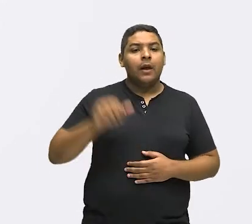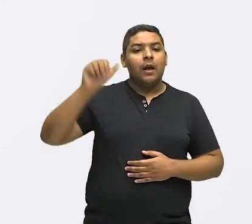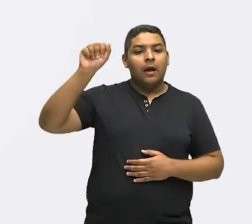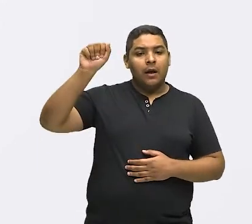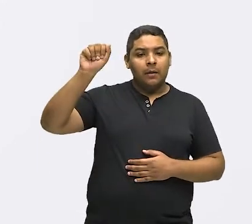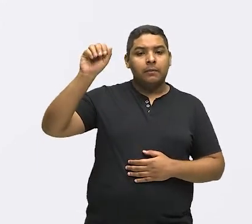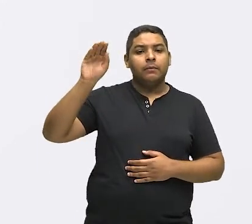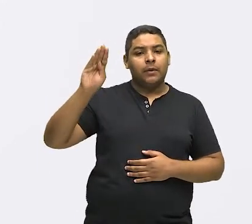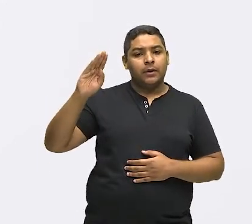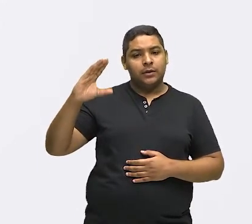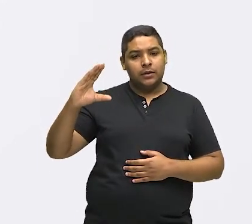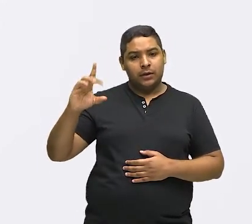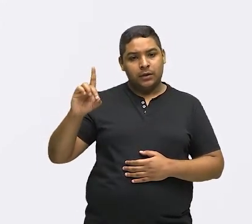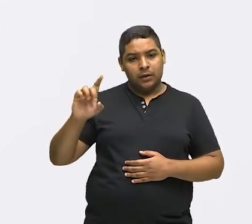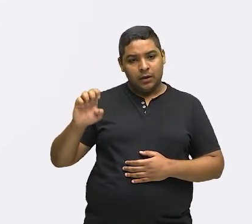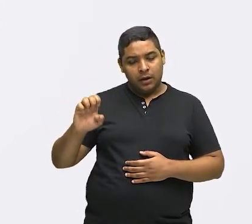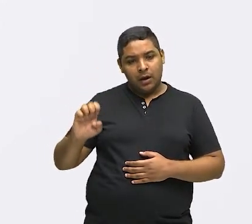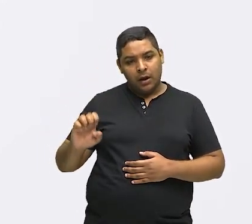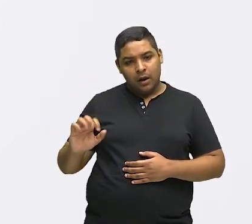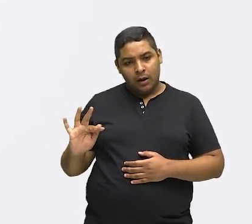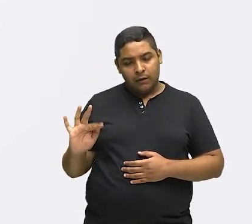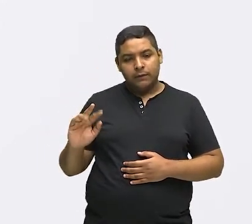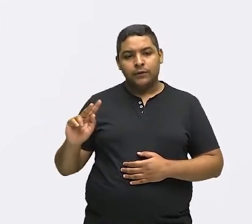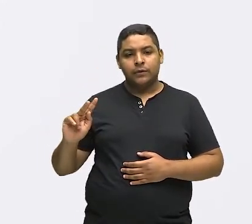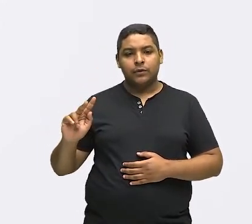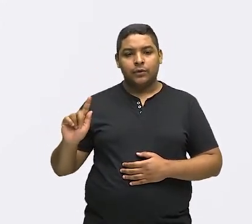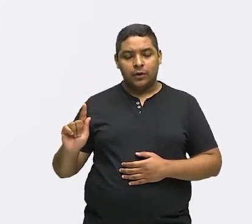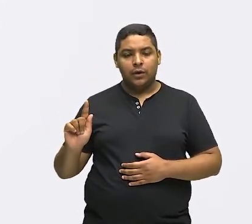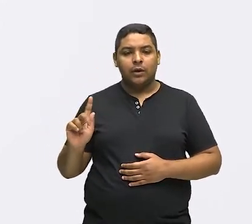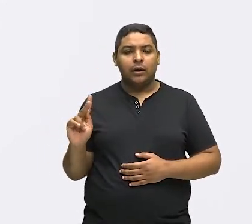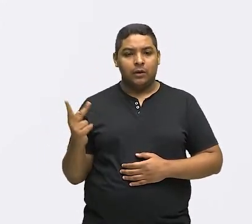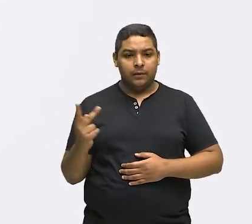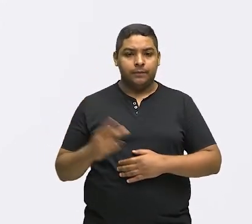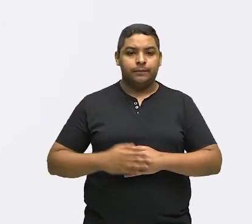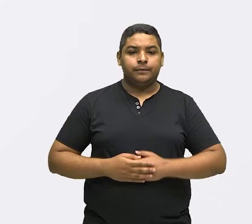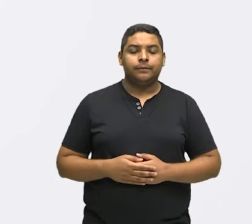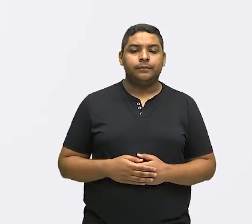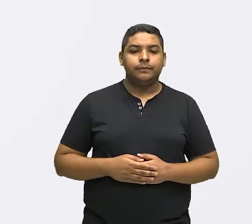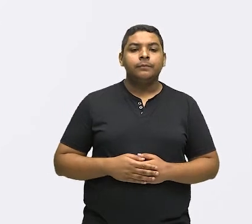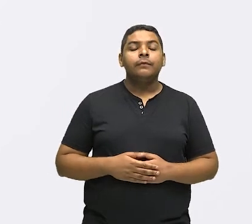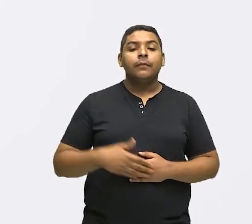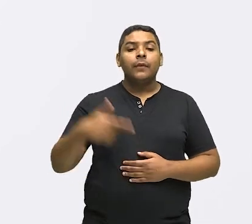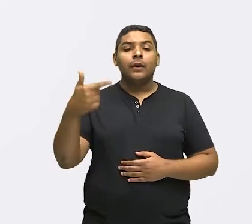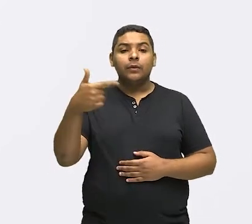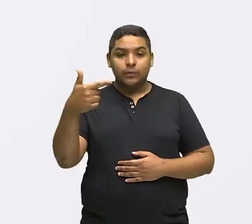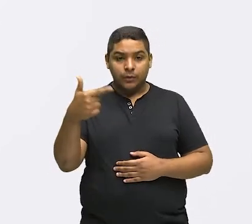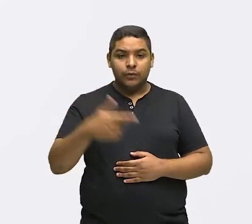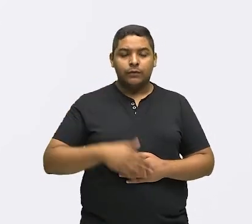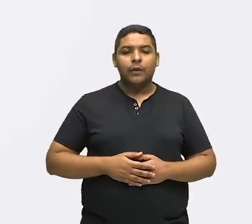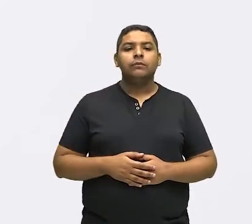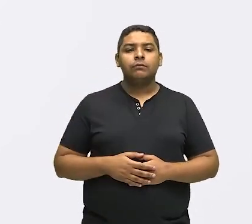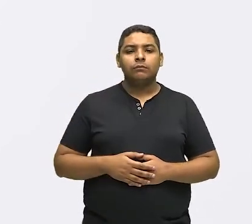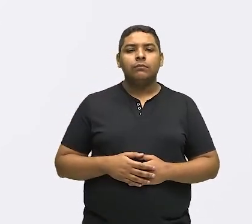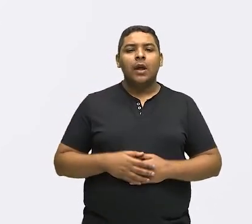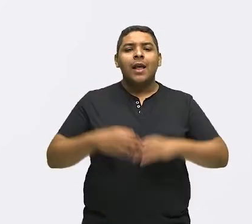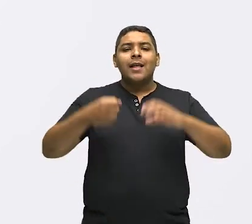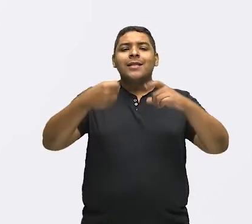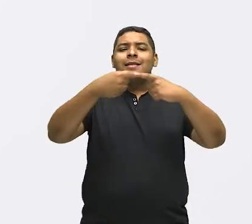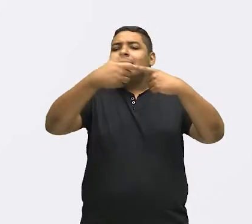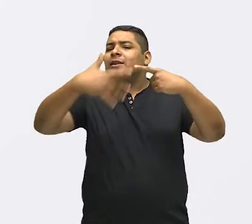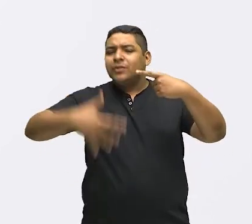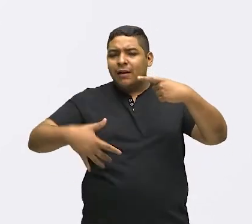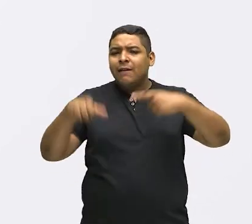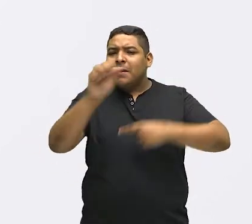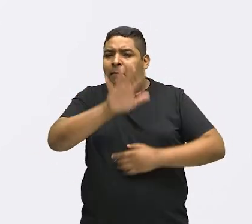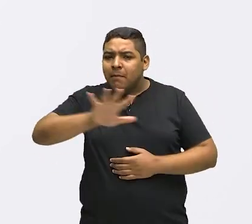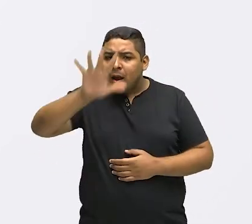a letra H, né? Até a letra H. Na questão número 2, vocês vão descrever as imagens utilizando